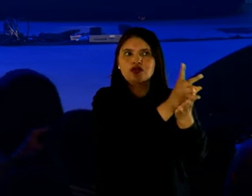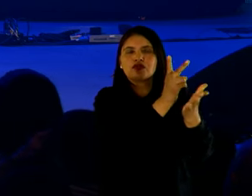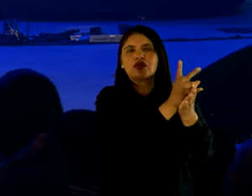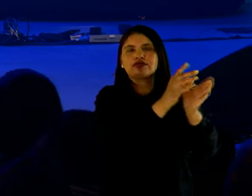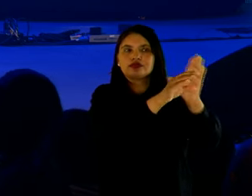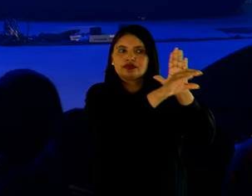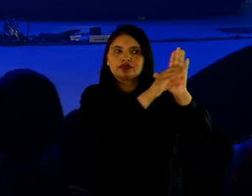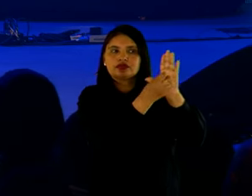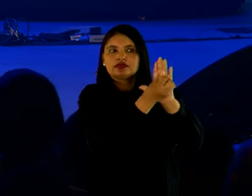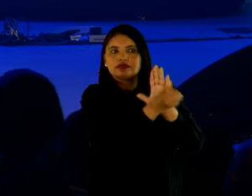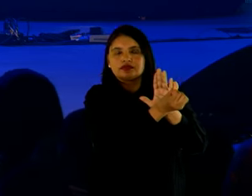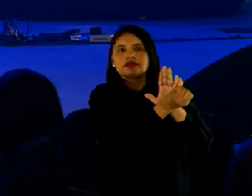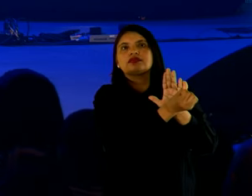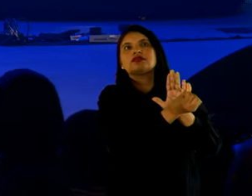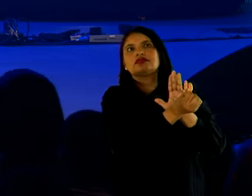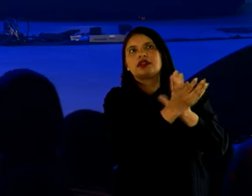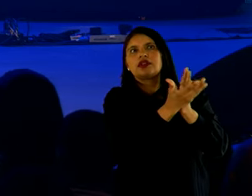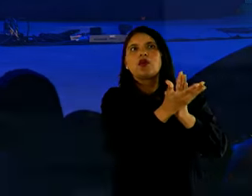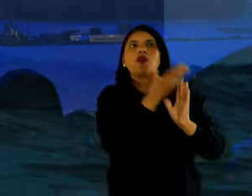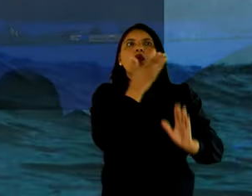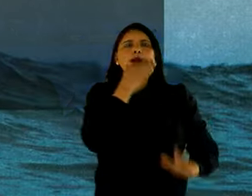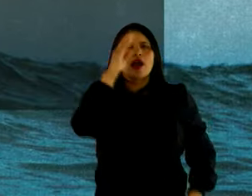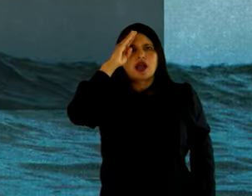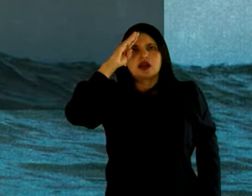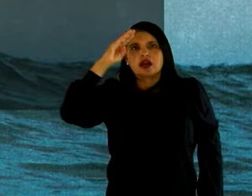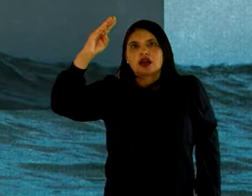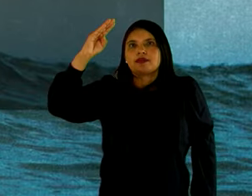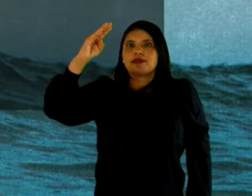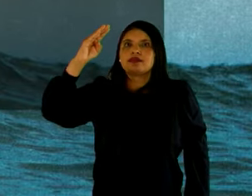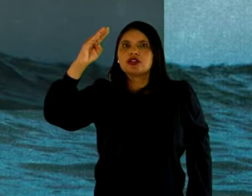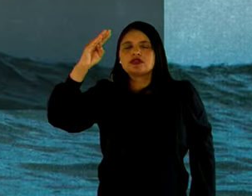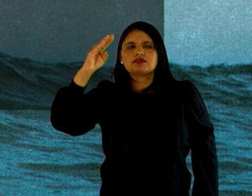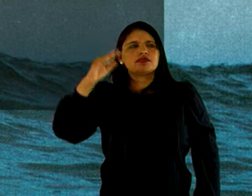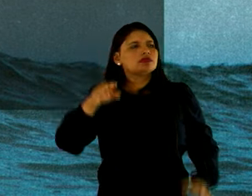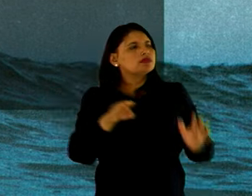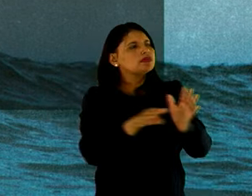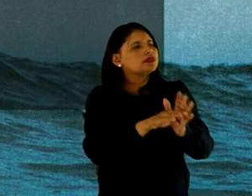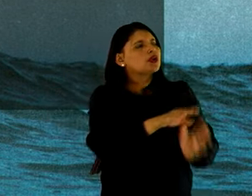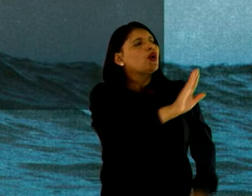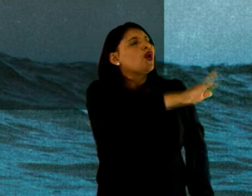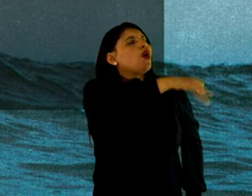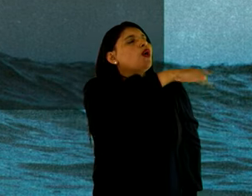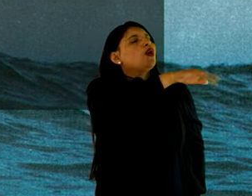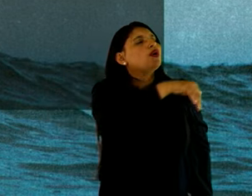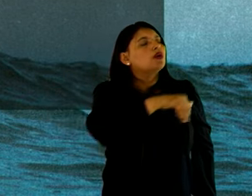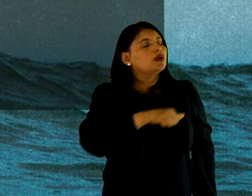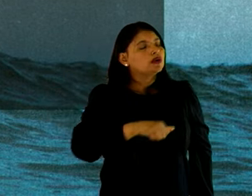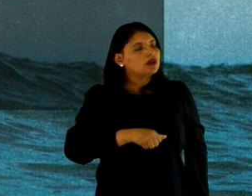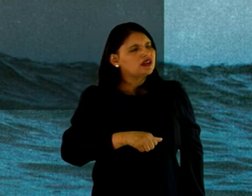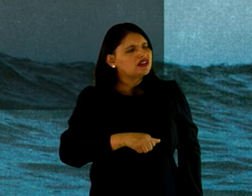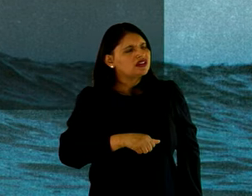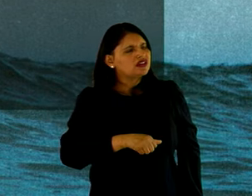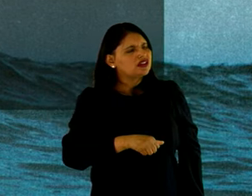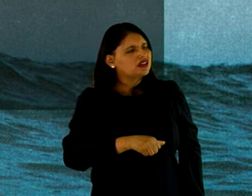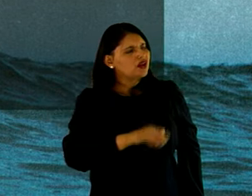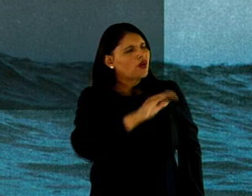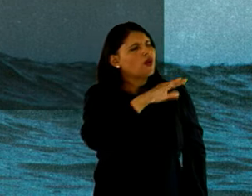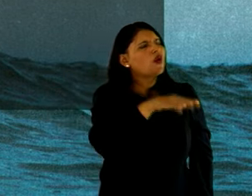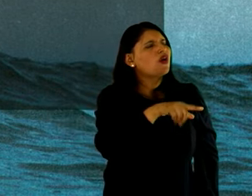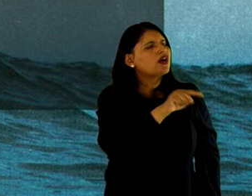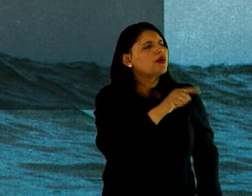6. O mestre do navio, o capitão, chegou a ele e disse-lhe: "O que que você tem, ô